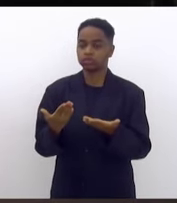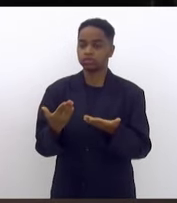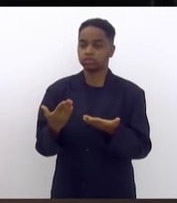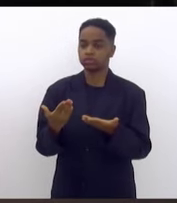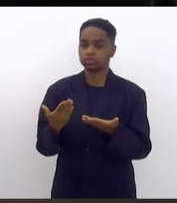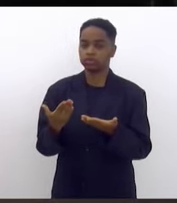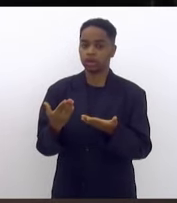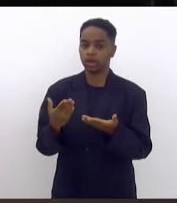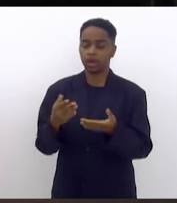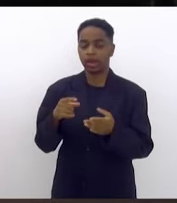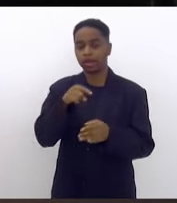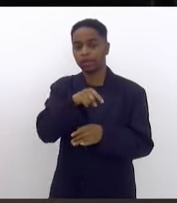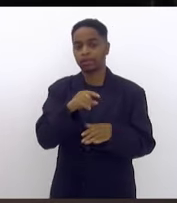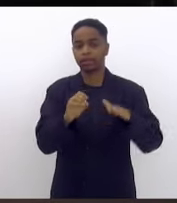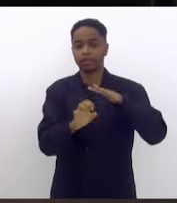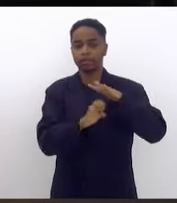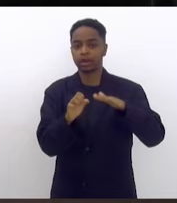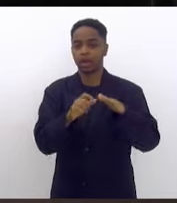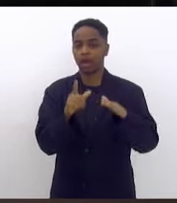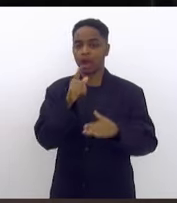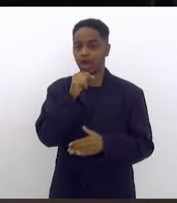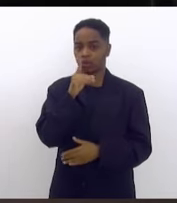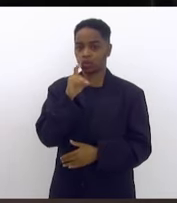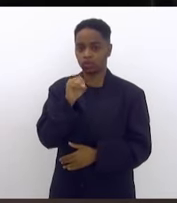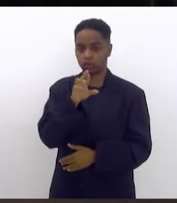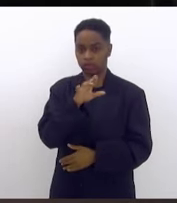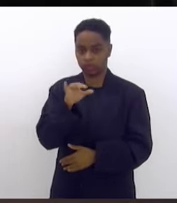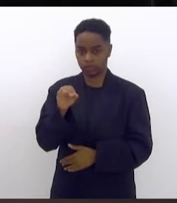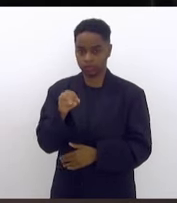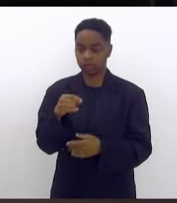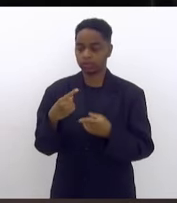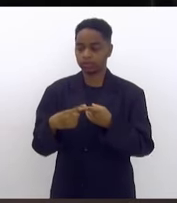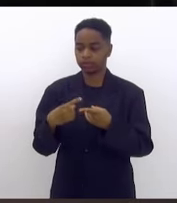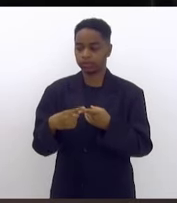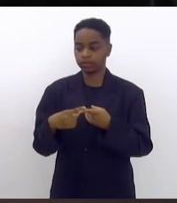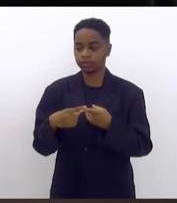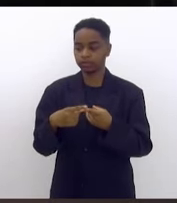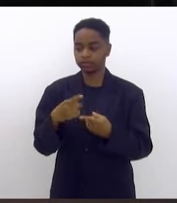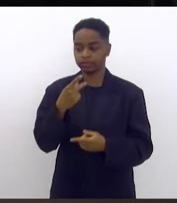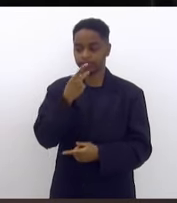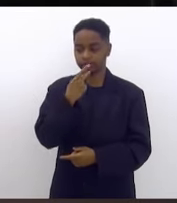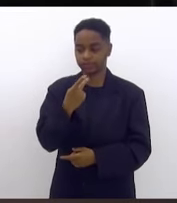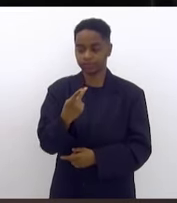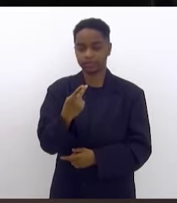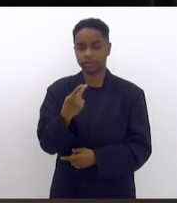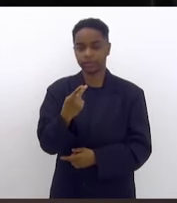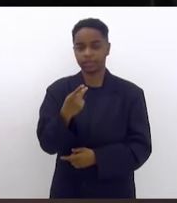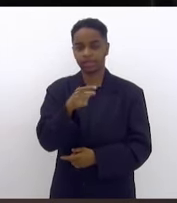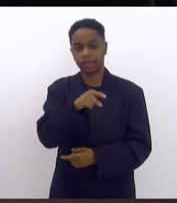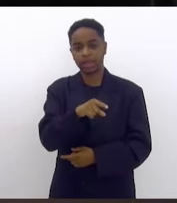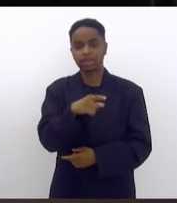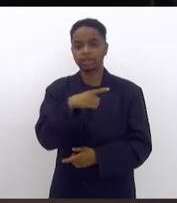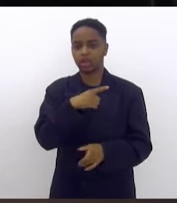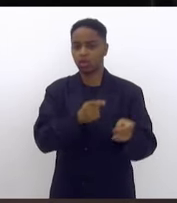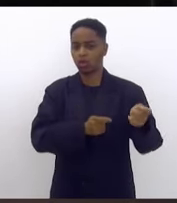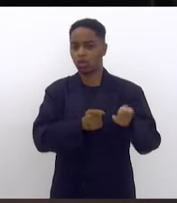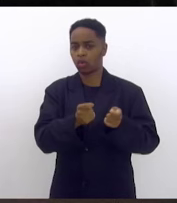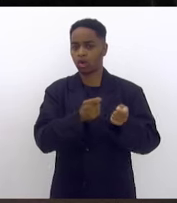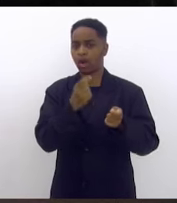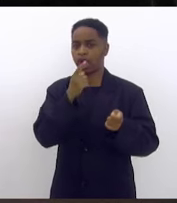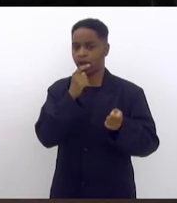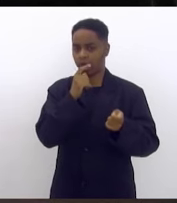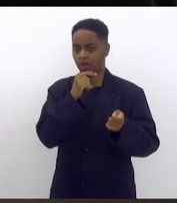através da água dos rios. Essa água rio que tanto se fala, essa empresa, ela tem um grande monopólio, porque os